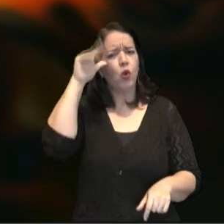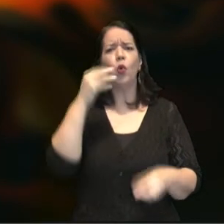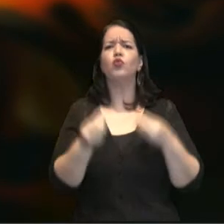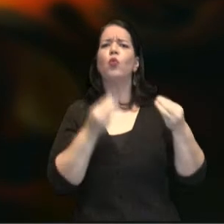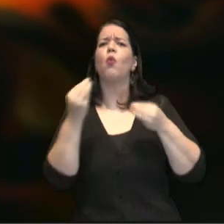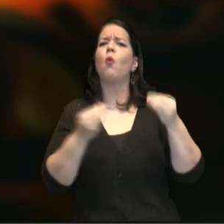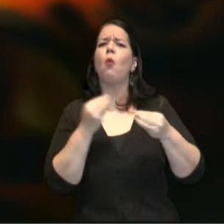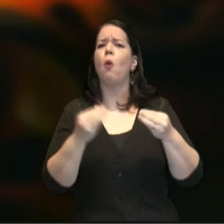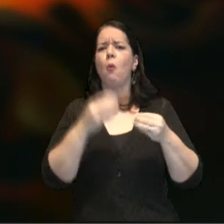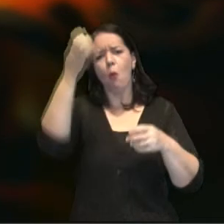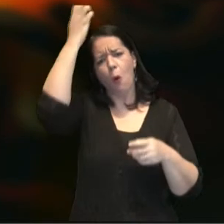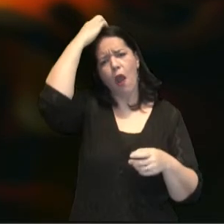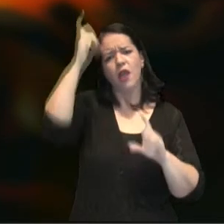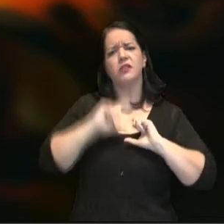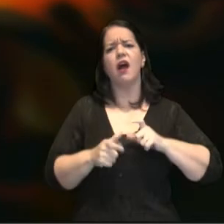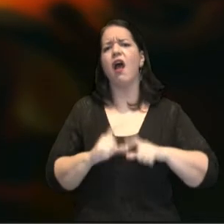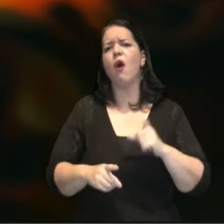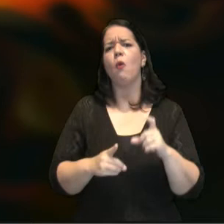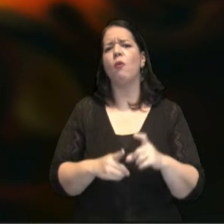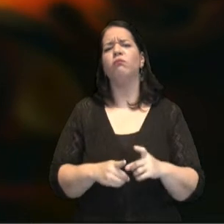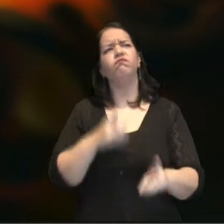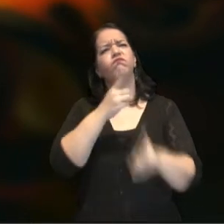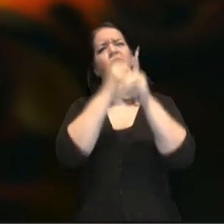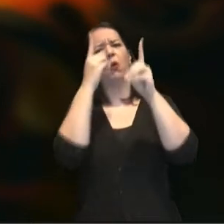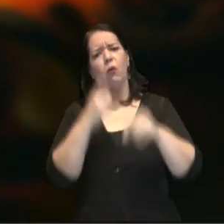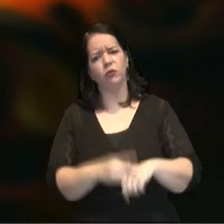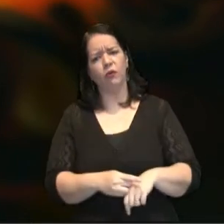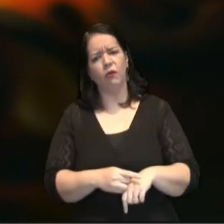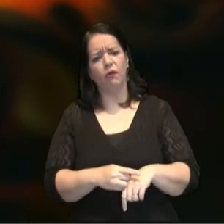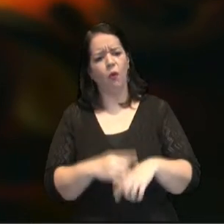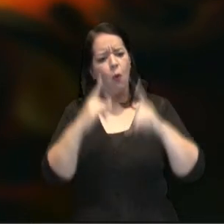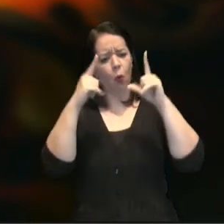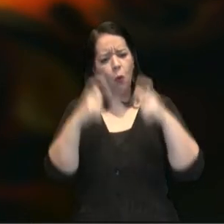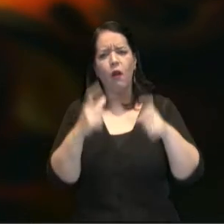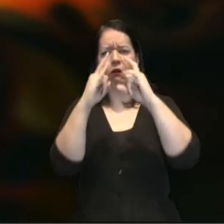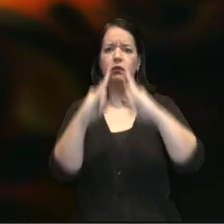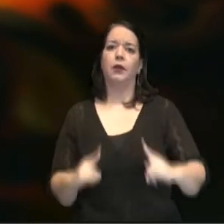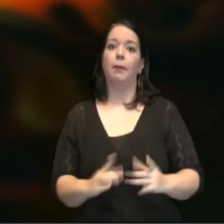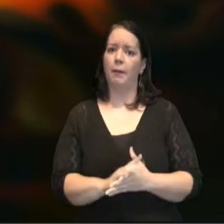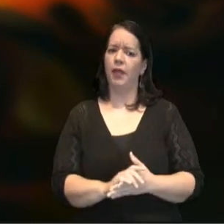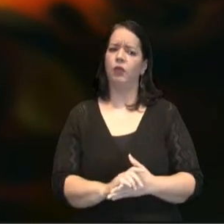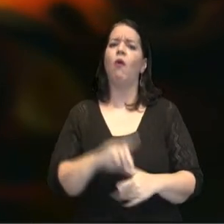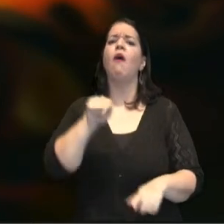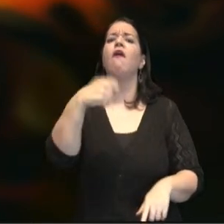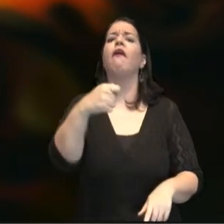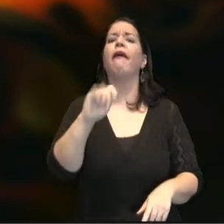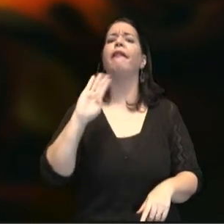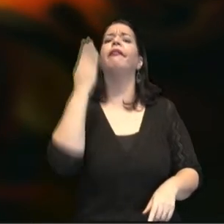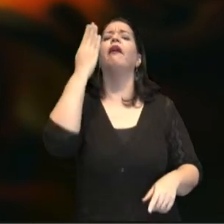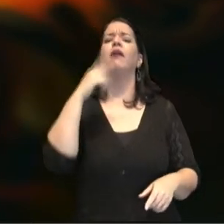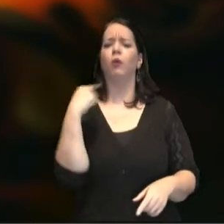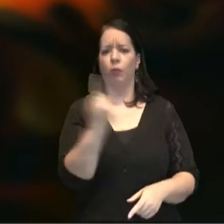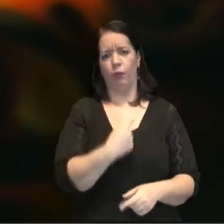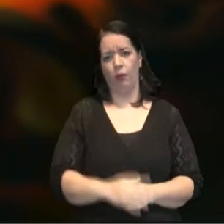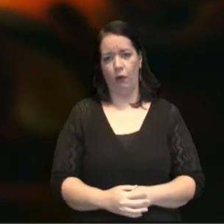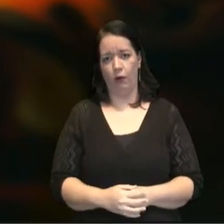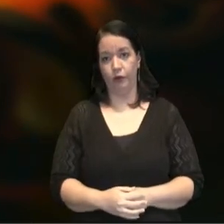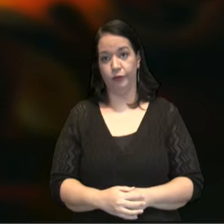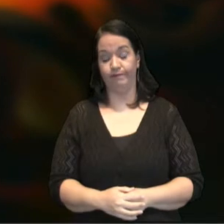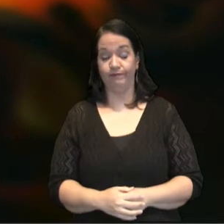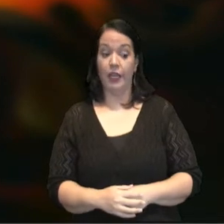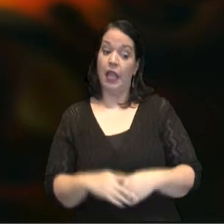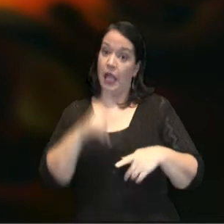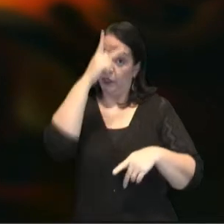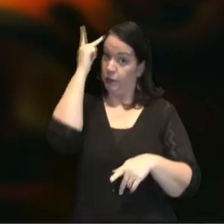Respondeu um dos seus servos: ninguém, ó rei meu senhor, mas o profeta Eliseu, que está em Israel,